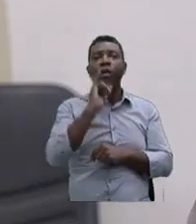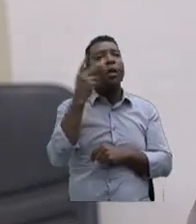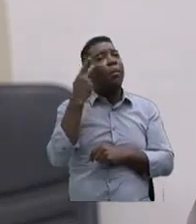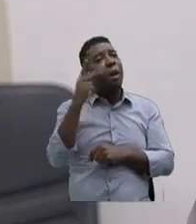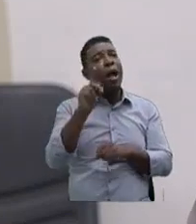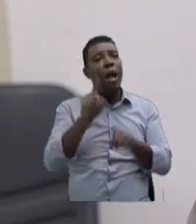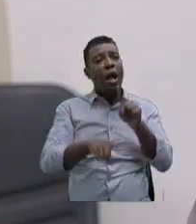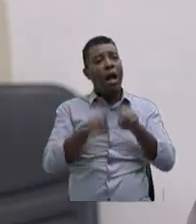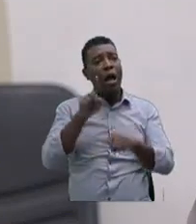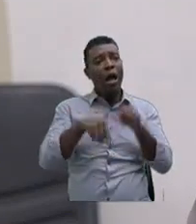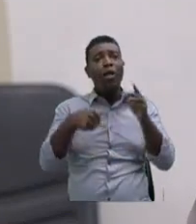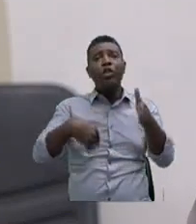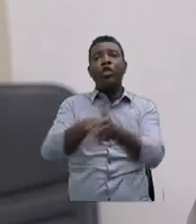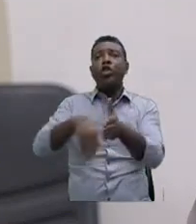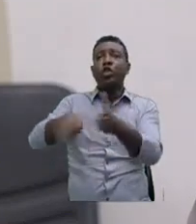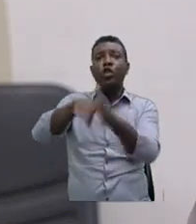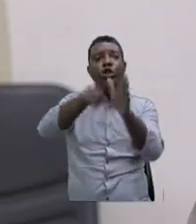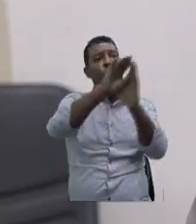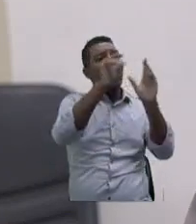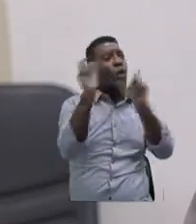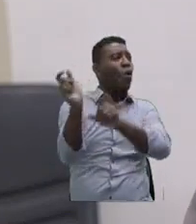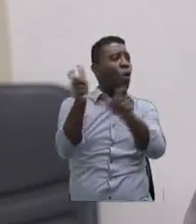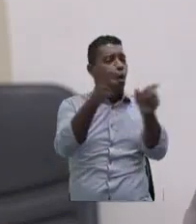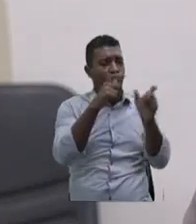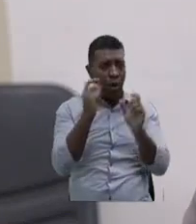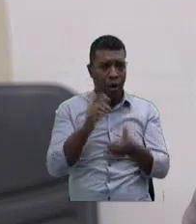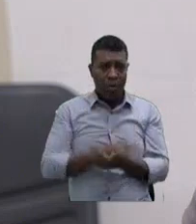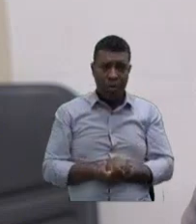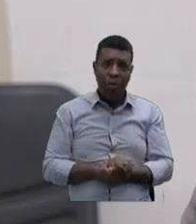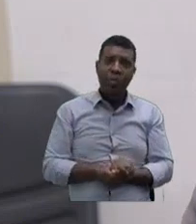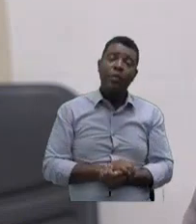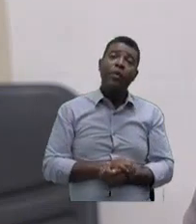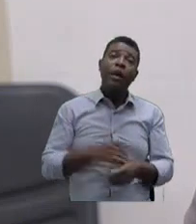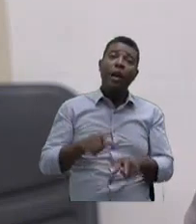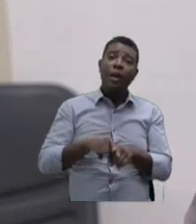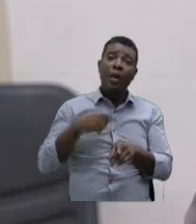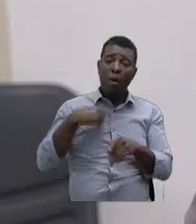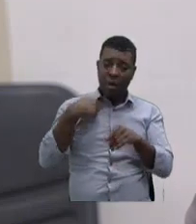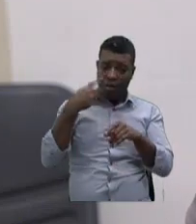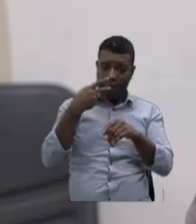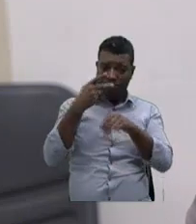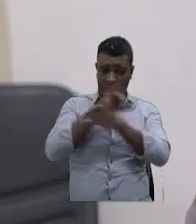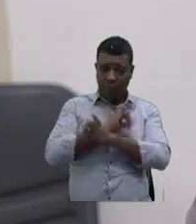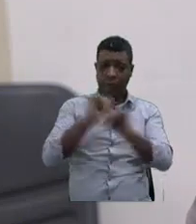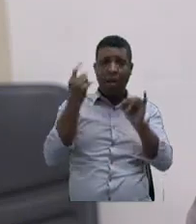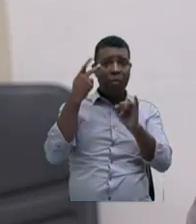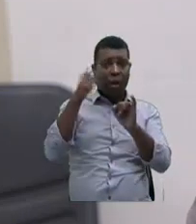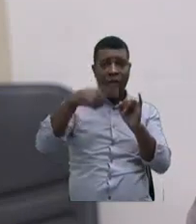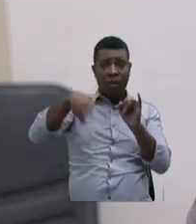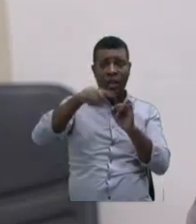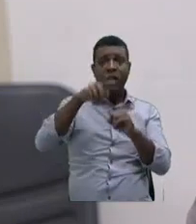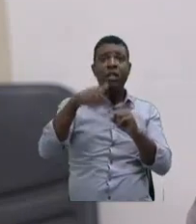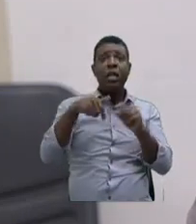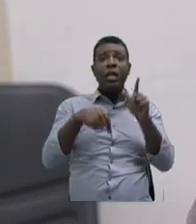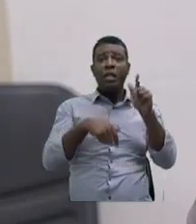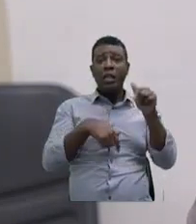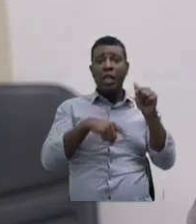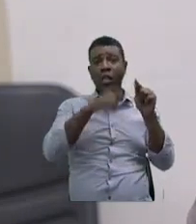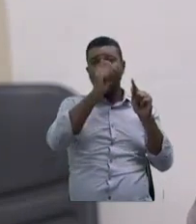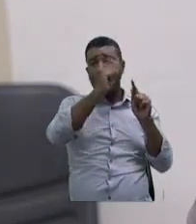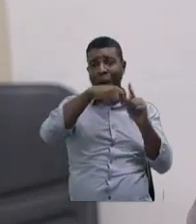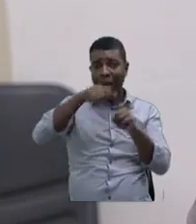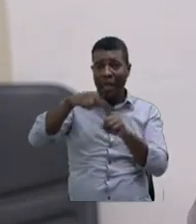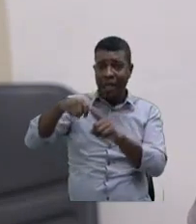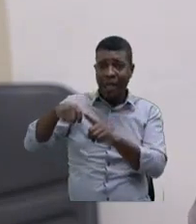mais em todos os lugares. E também dizer para vocês que hoje o turismo de negócio está há 17 meses em primeiro lugar, a cidade de